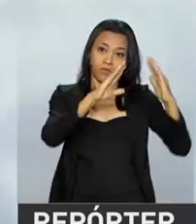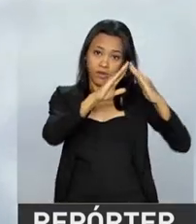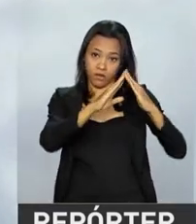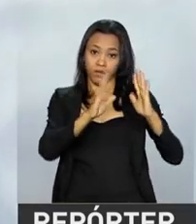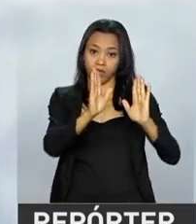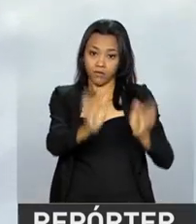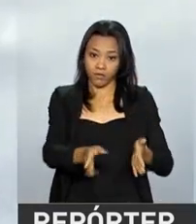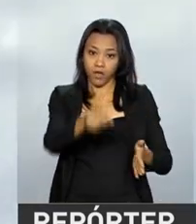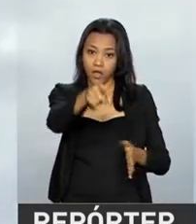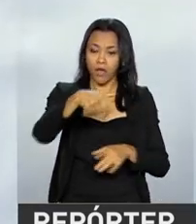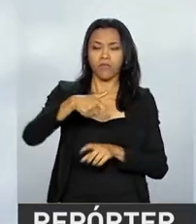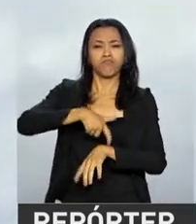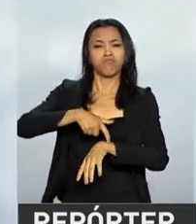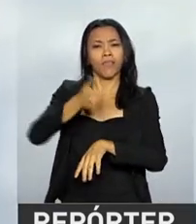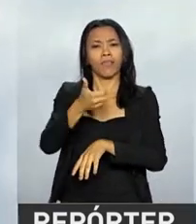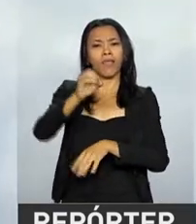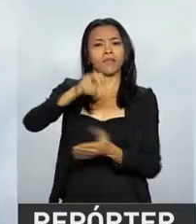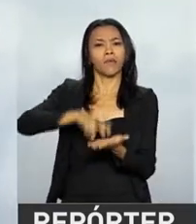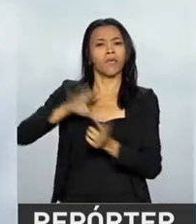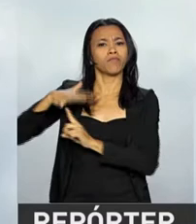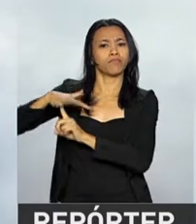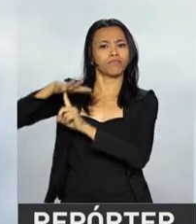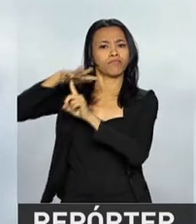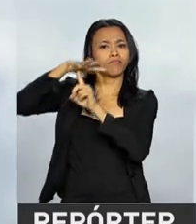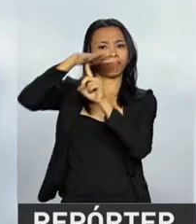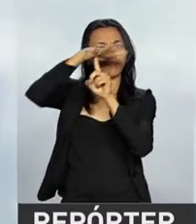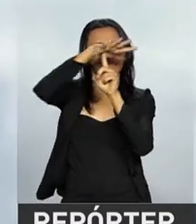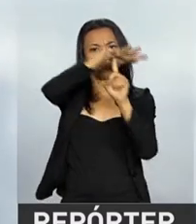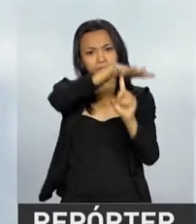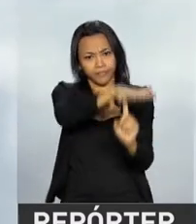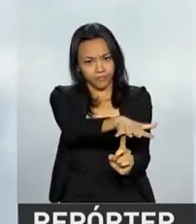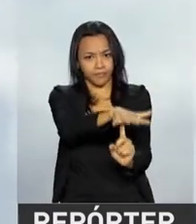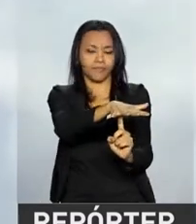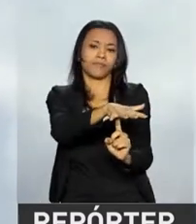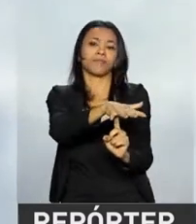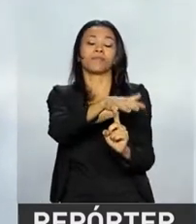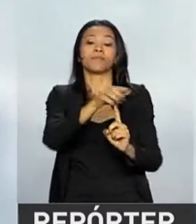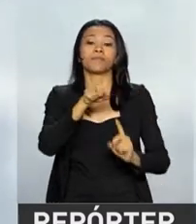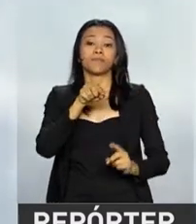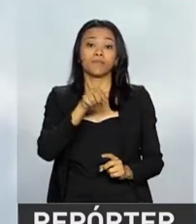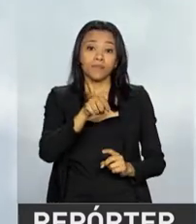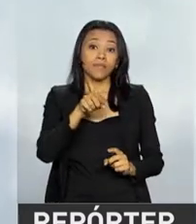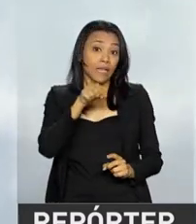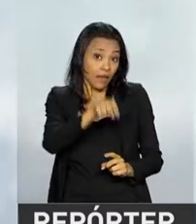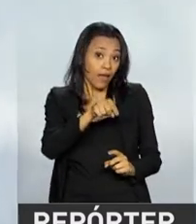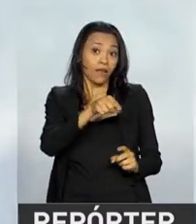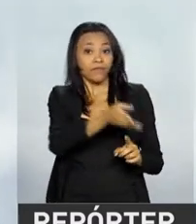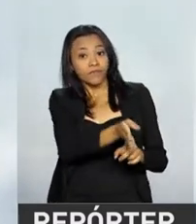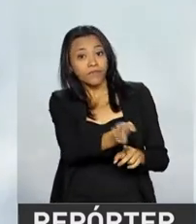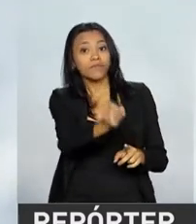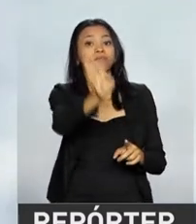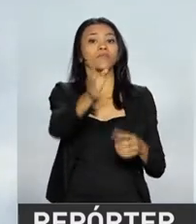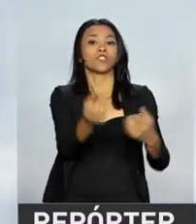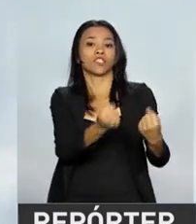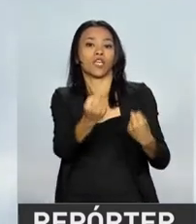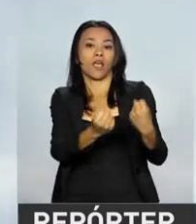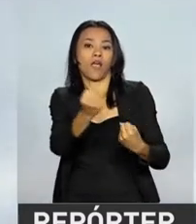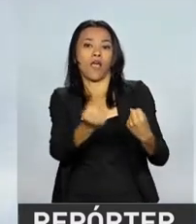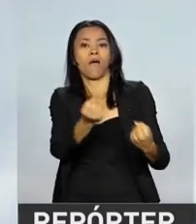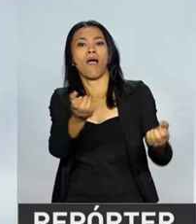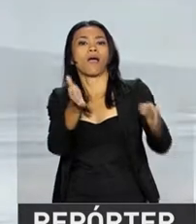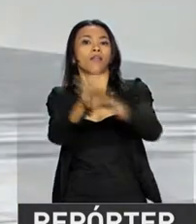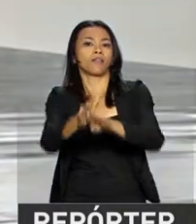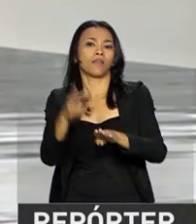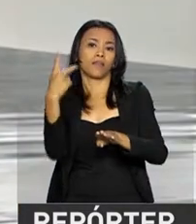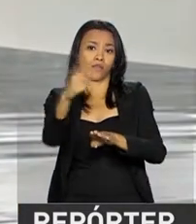depois das 10 horas da manhã e seguiu até um heliponto na zona oeste da cidade de lá seguiu de carro até a sua